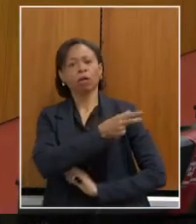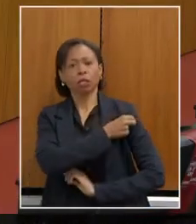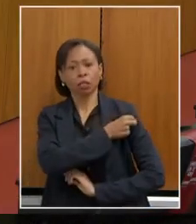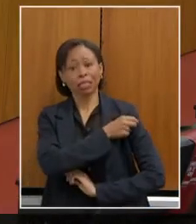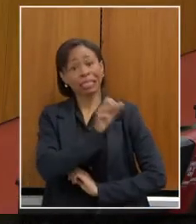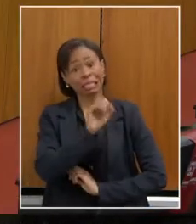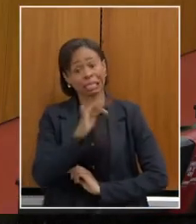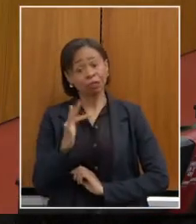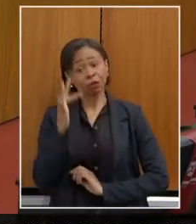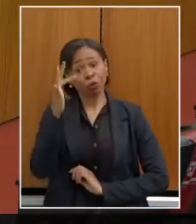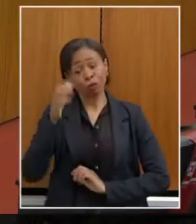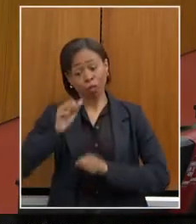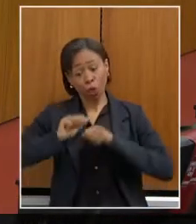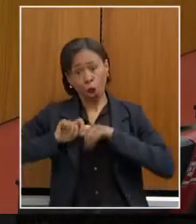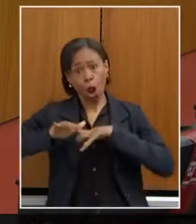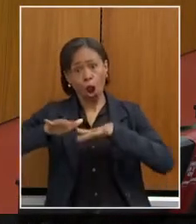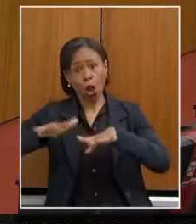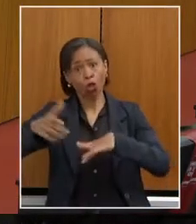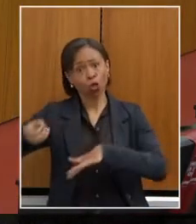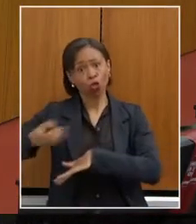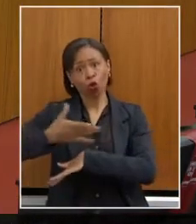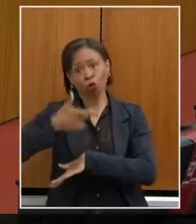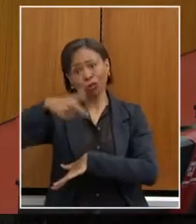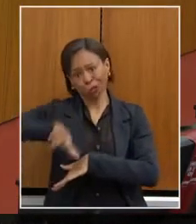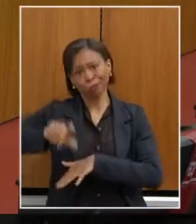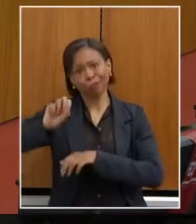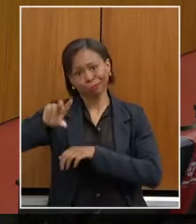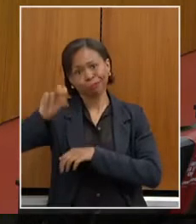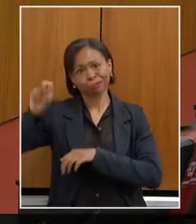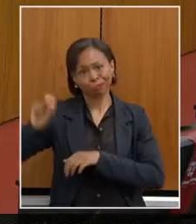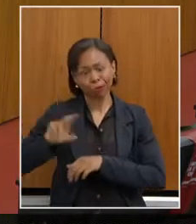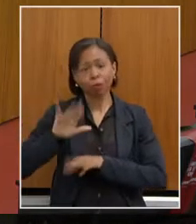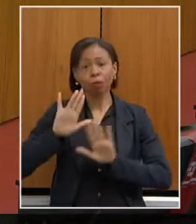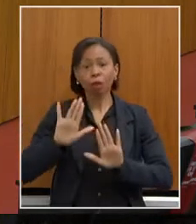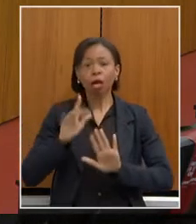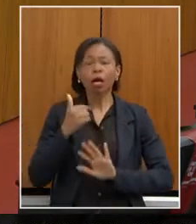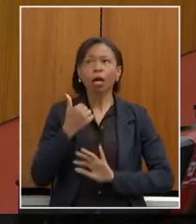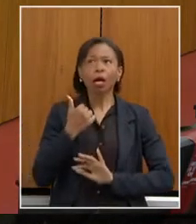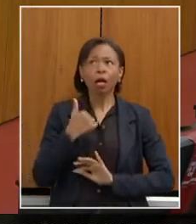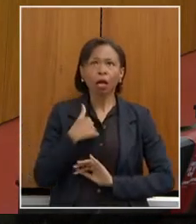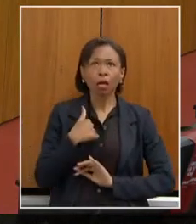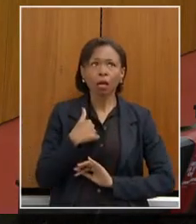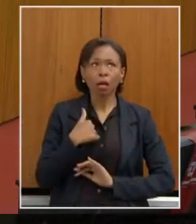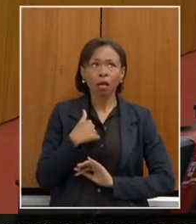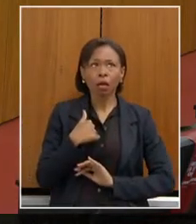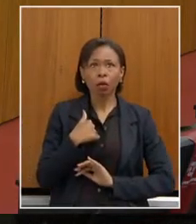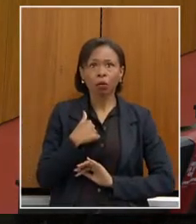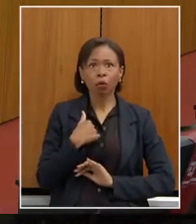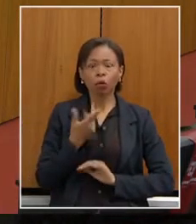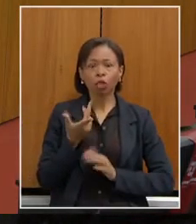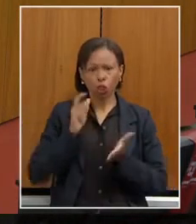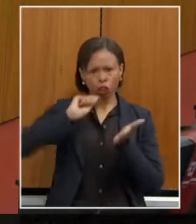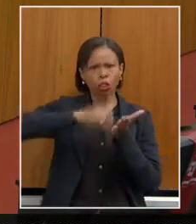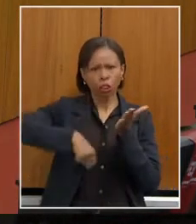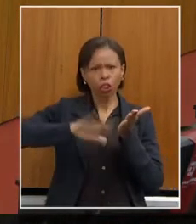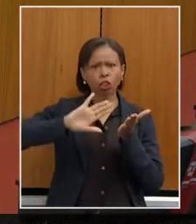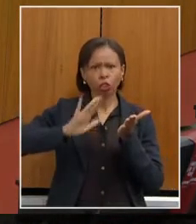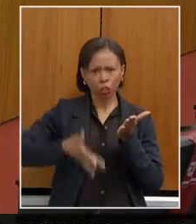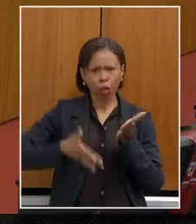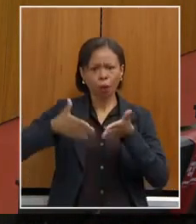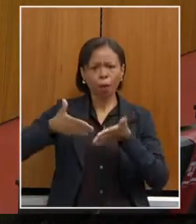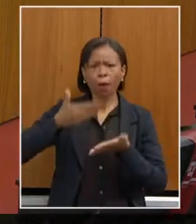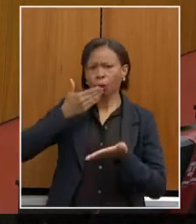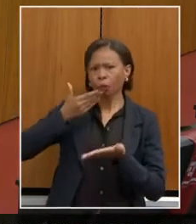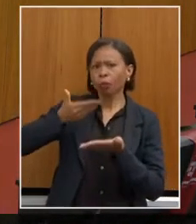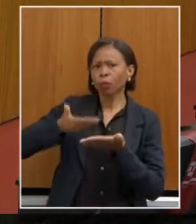além disso, o governo, o governador e eu assinamos o pedido para a Anvisa da importação de 1